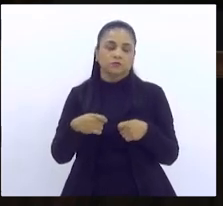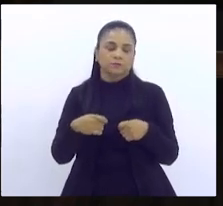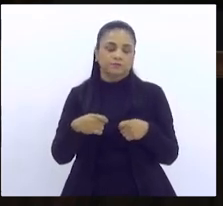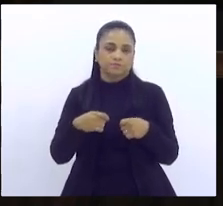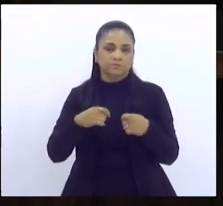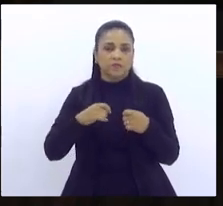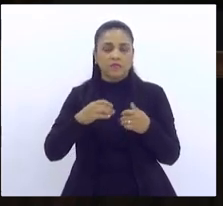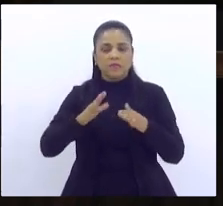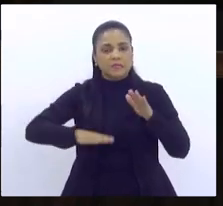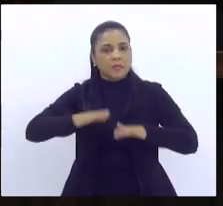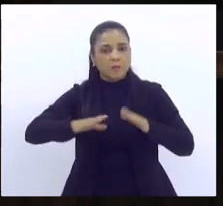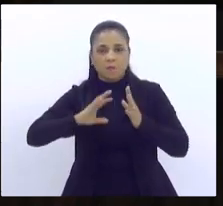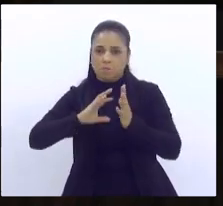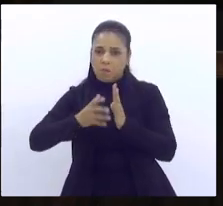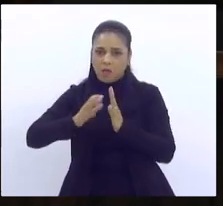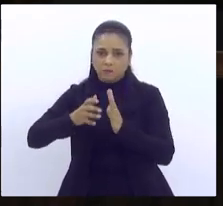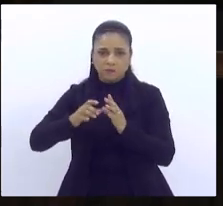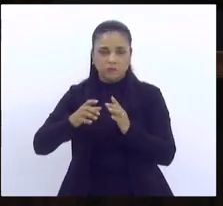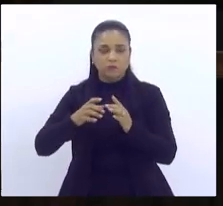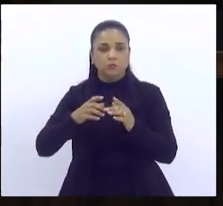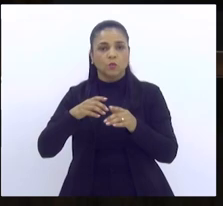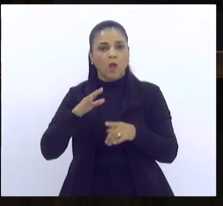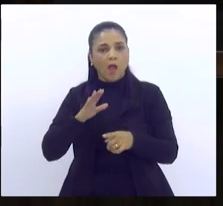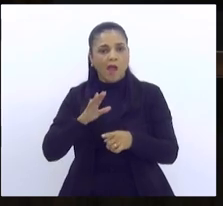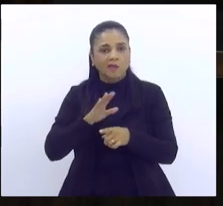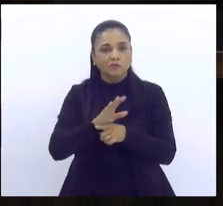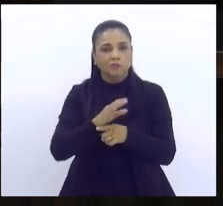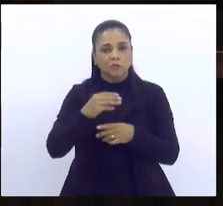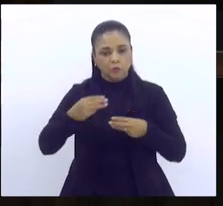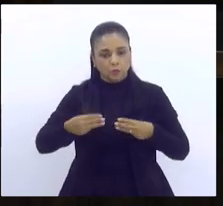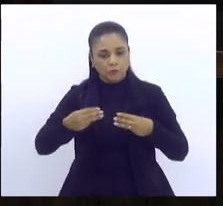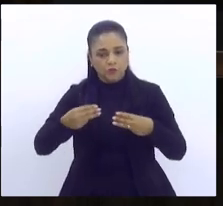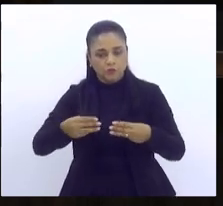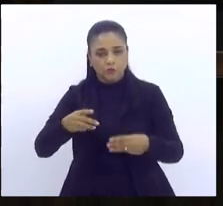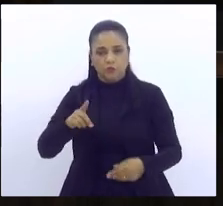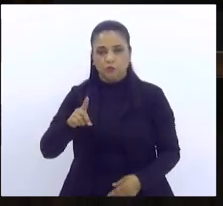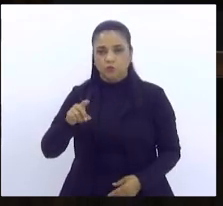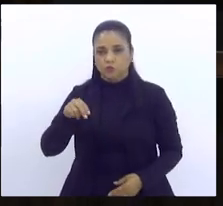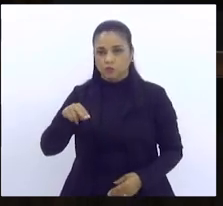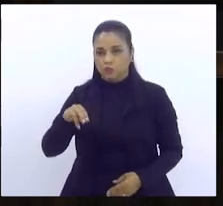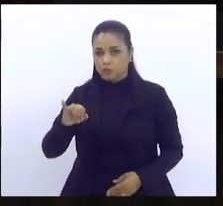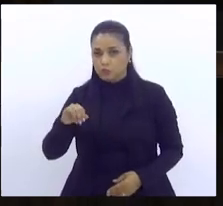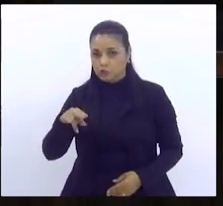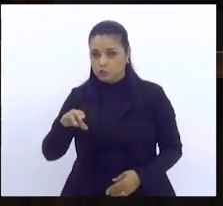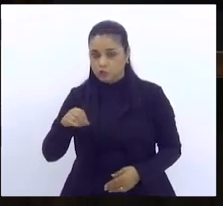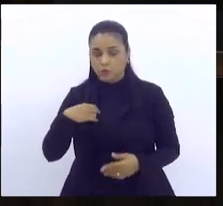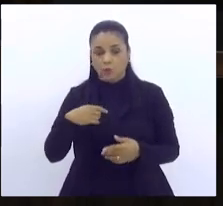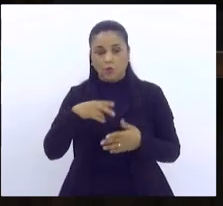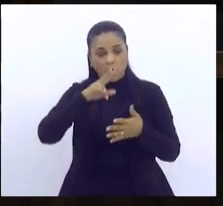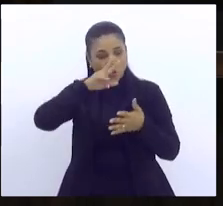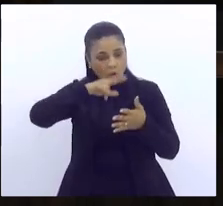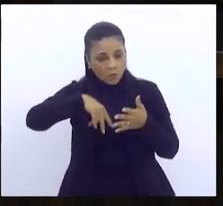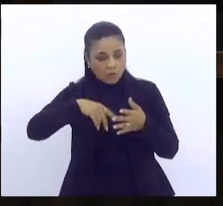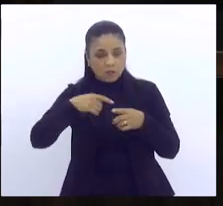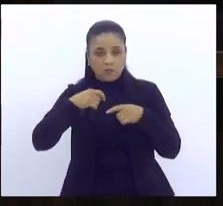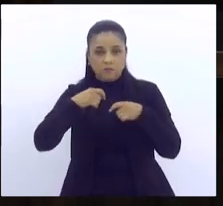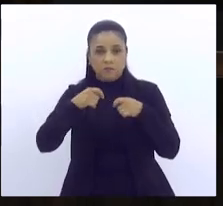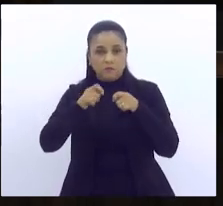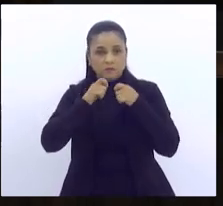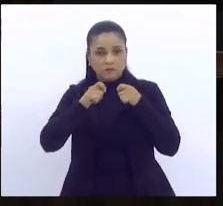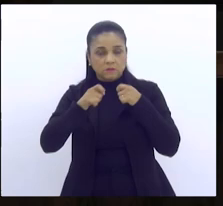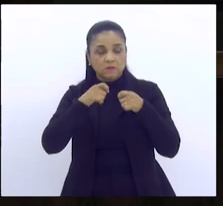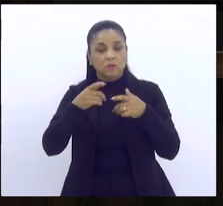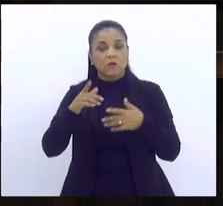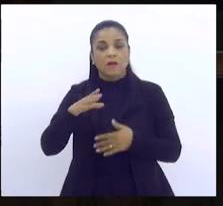novamente, a ajuda do ministro Dino, tá? Pelo que eu li na mídia, o Capelli está se dirigindo aqui para o